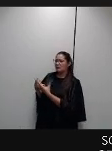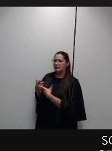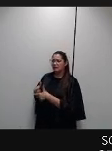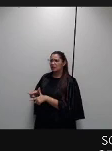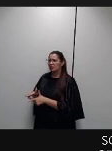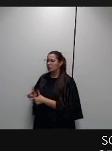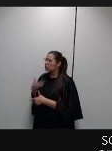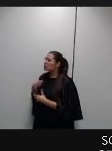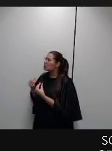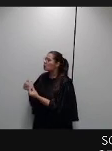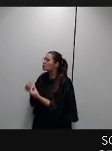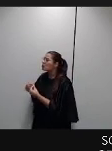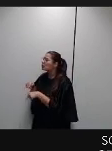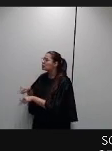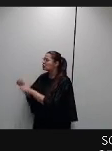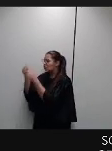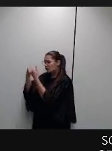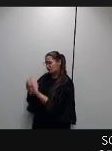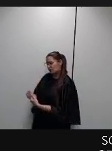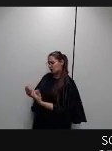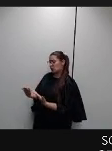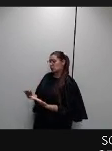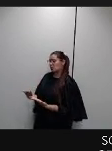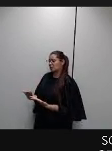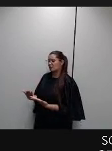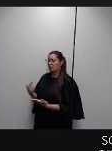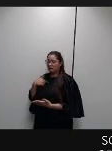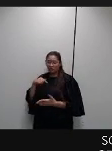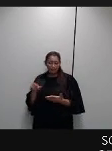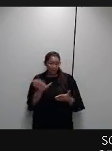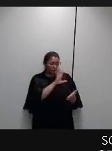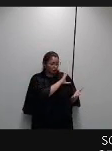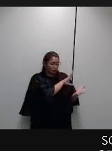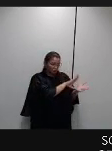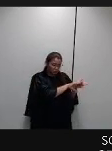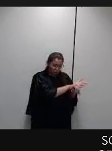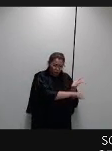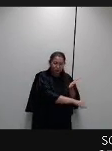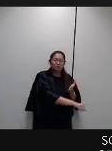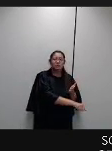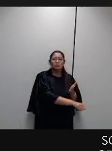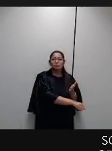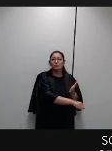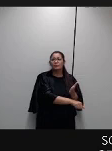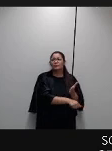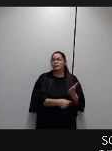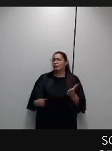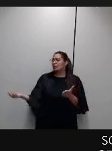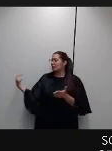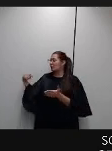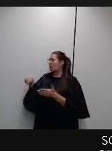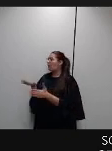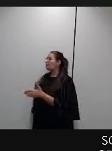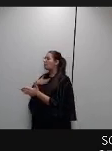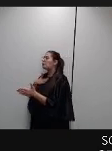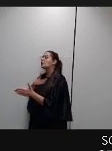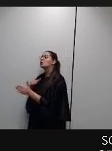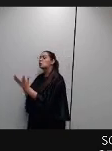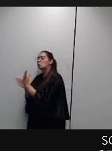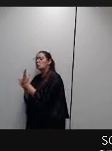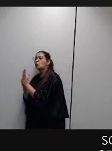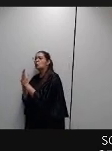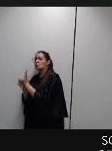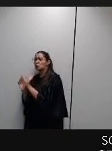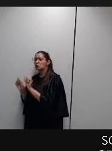a gente eu acho que é o momento que a gente corrigir O equívoco então a minha a tua proposta Eu acho que a sugestão Pode parecer duas sugestões